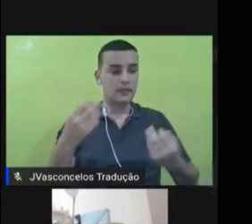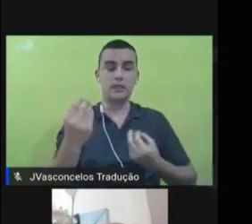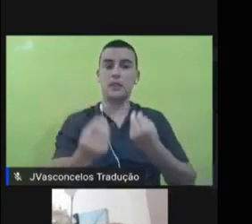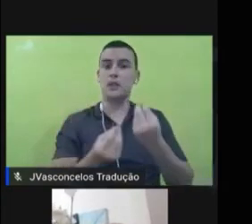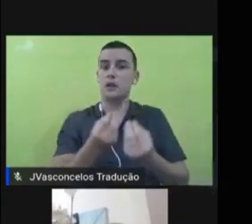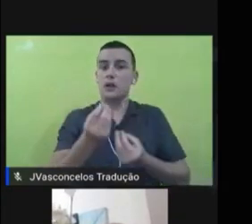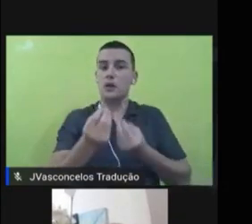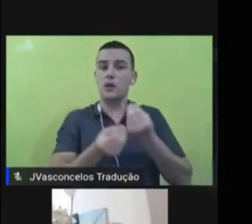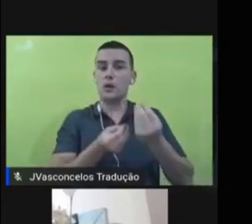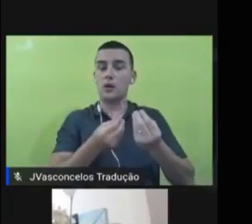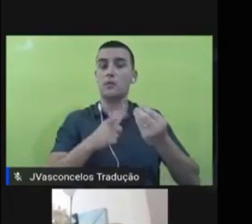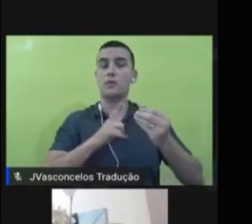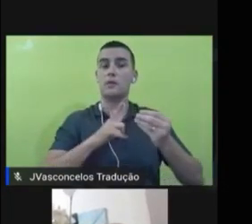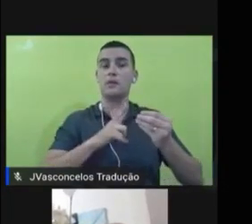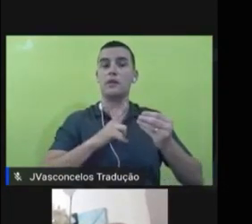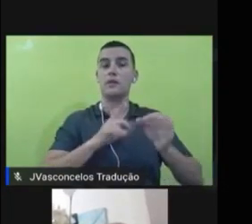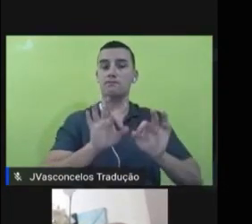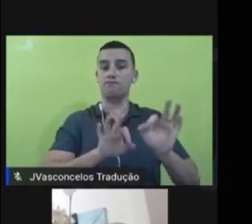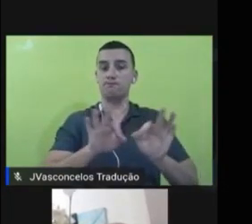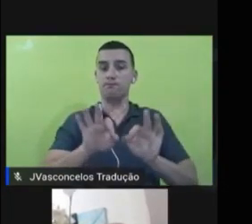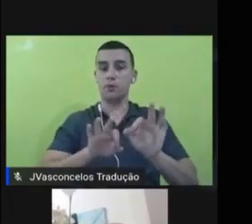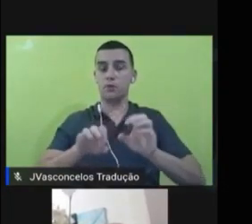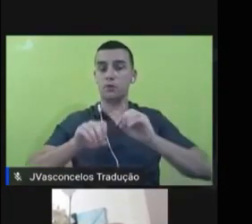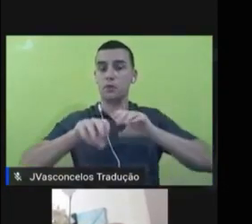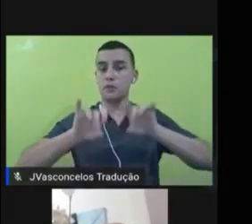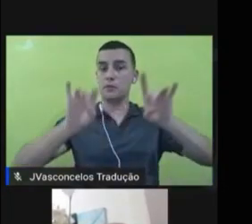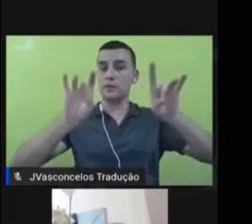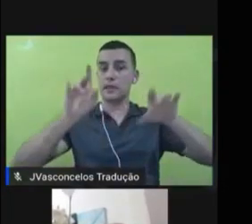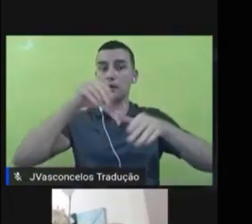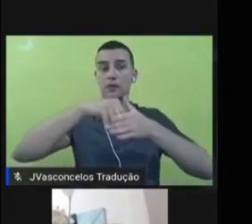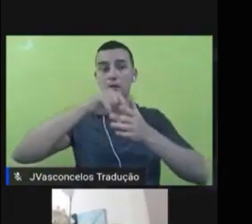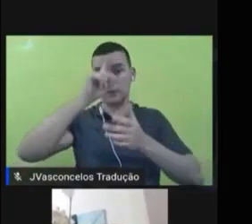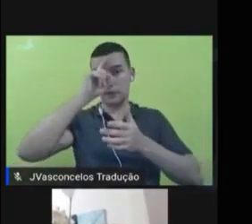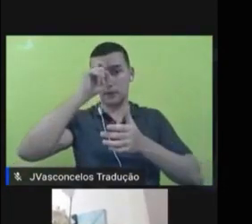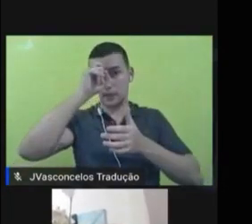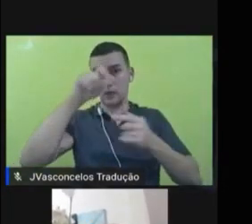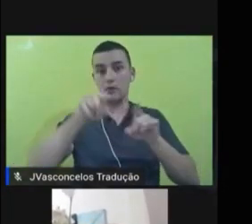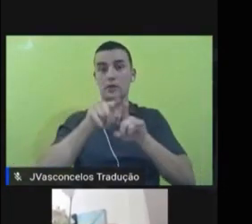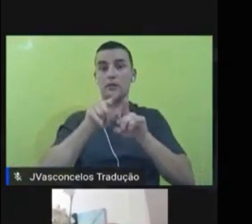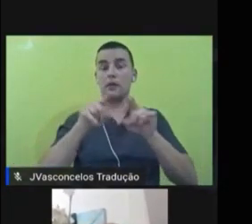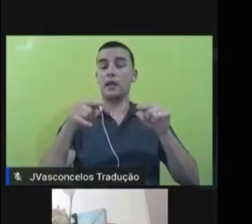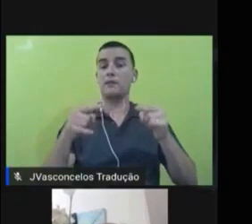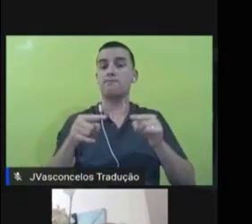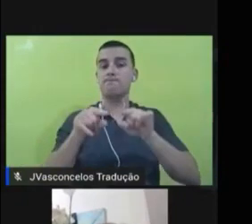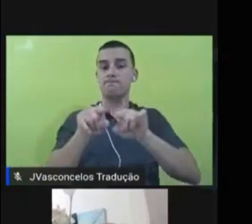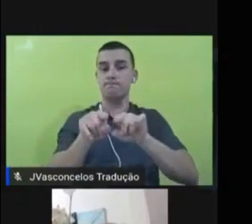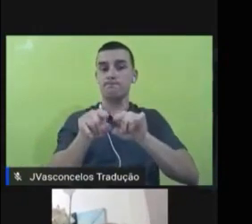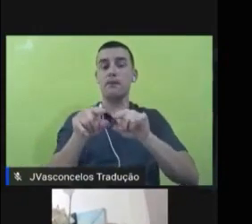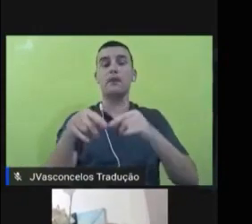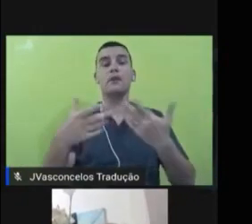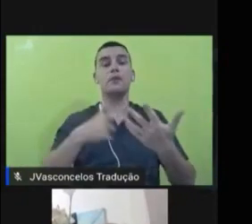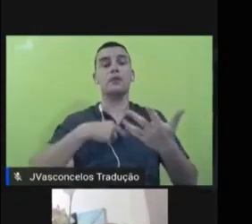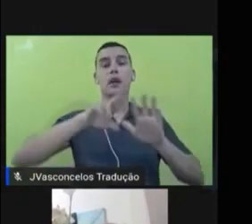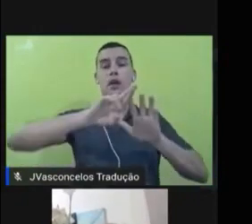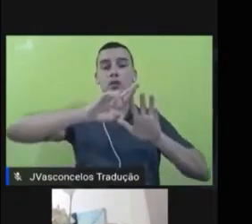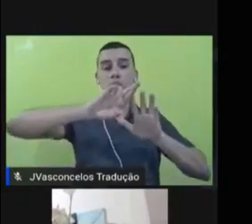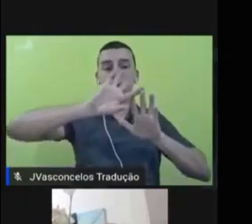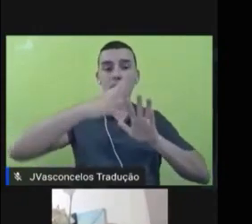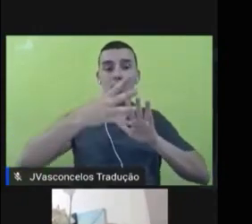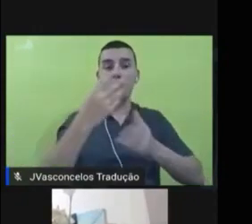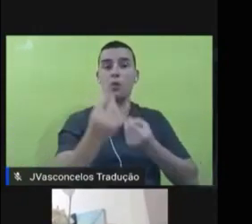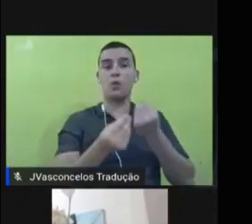de educação especial em unidades hospitalares e congêneres. Uma resolução também do Conselho da Criança